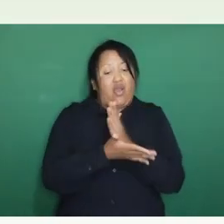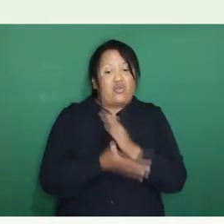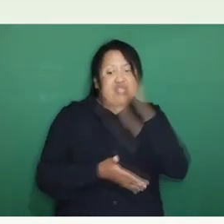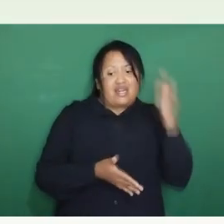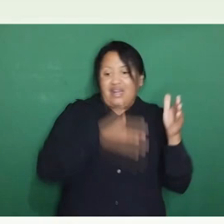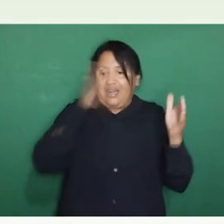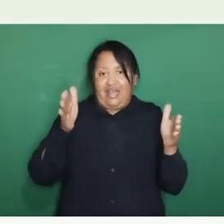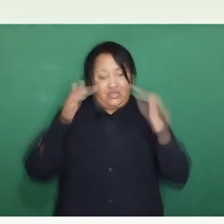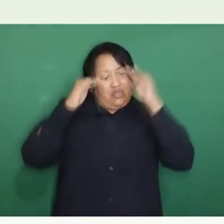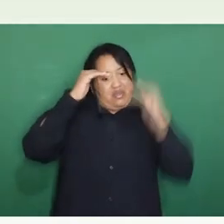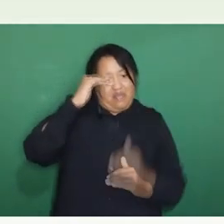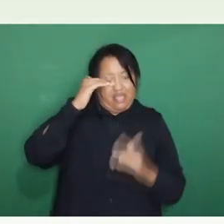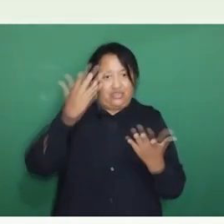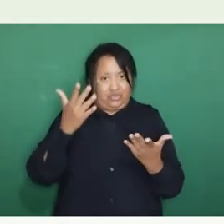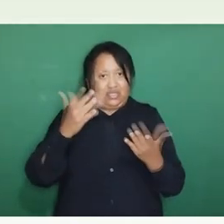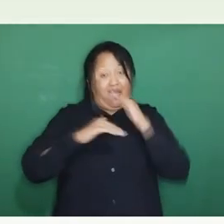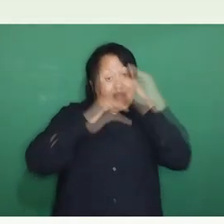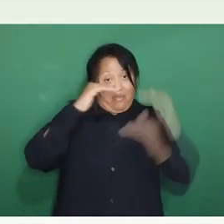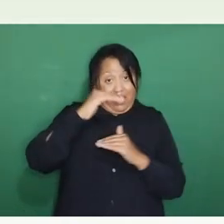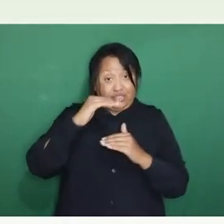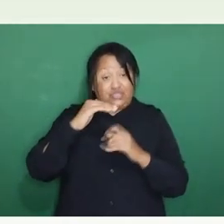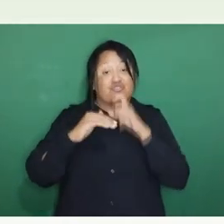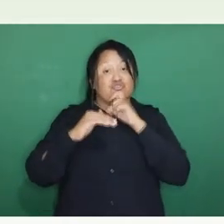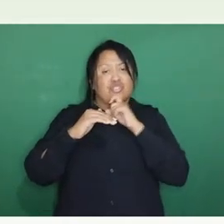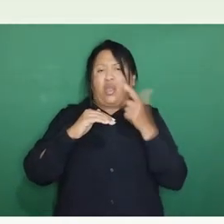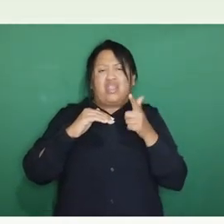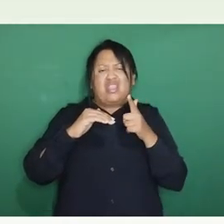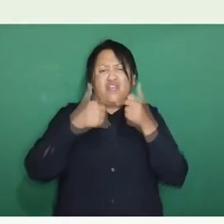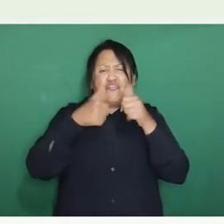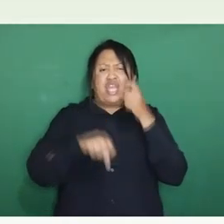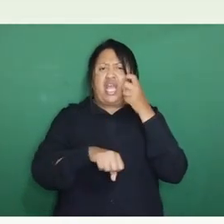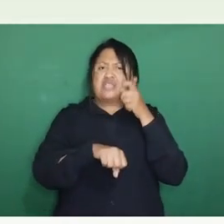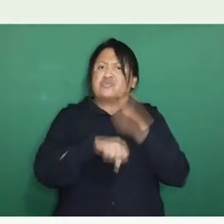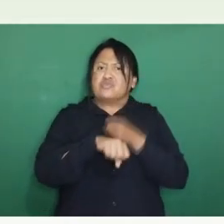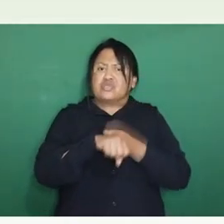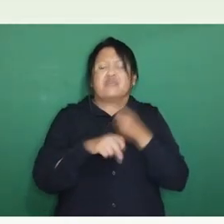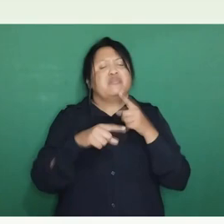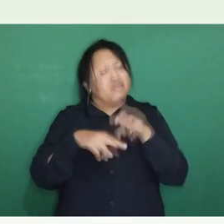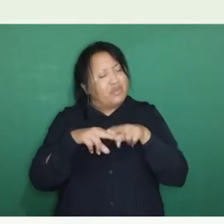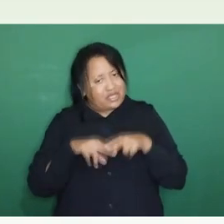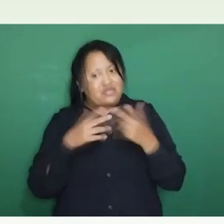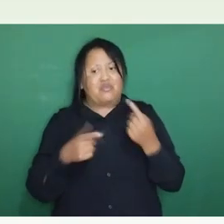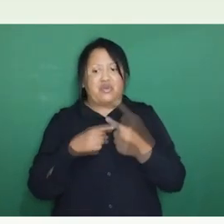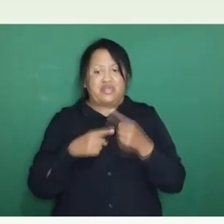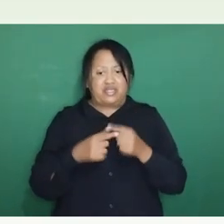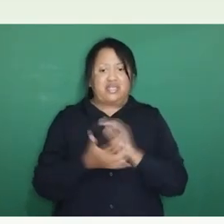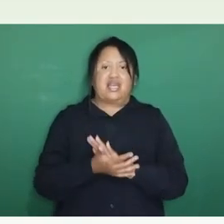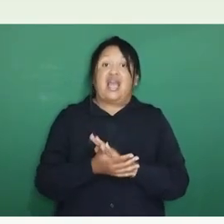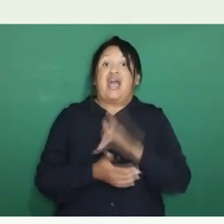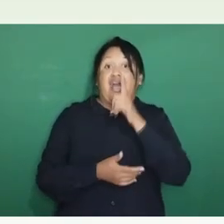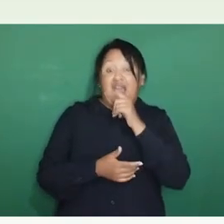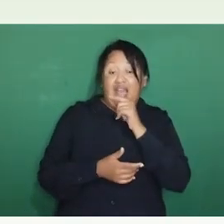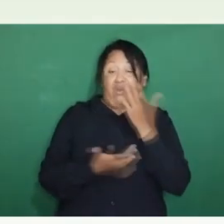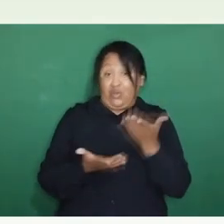Lagos embaixo sobre o gelo ela não congela exatamente por isso porque